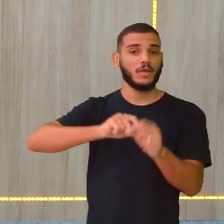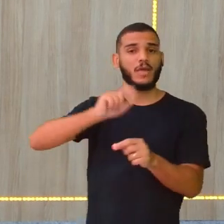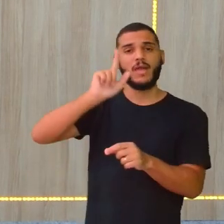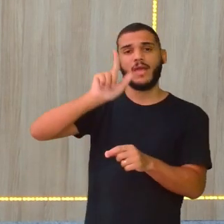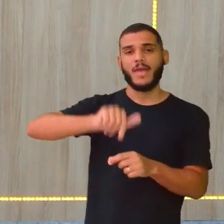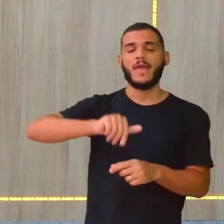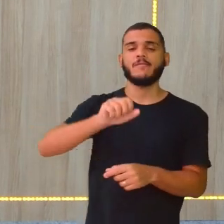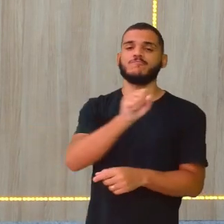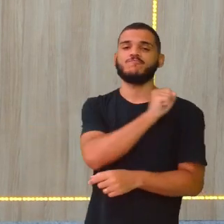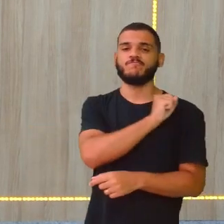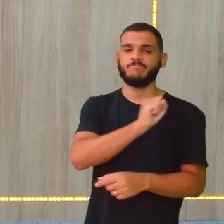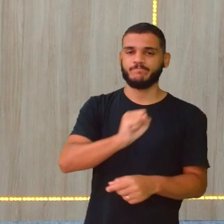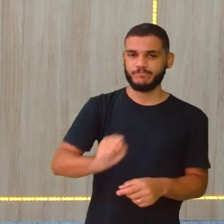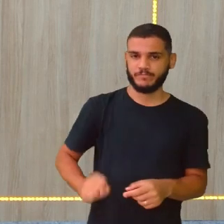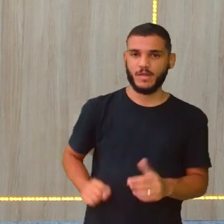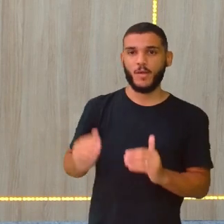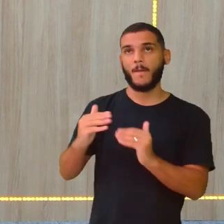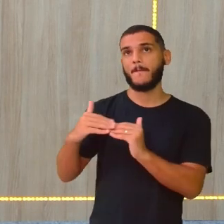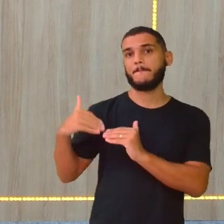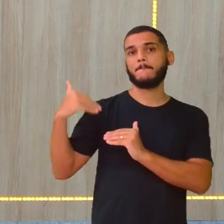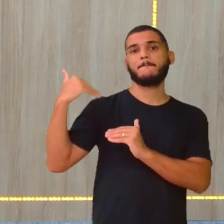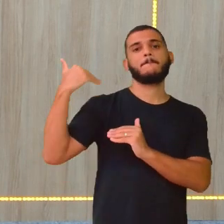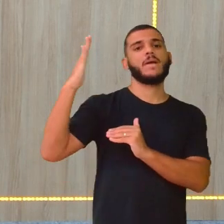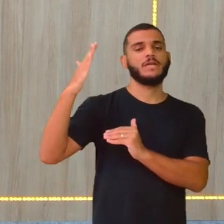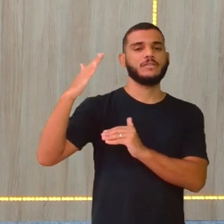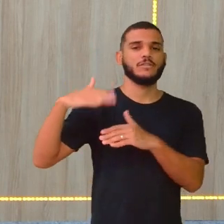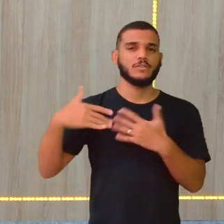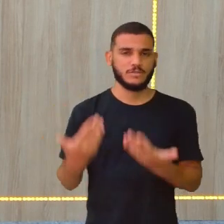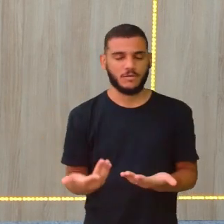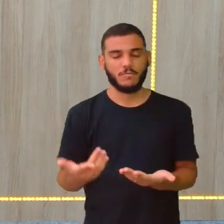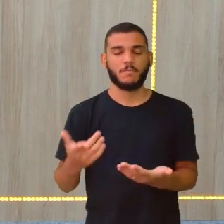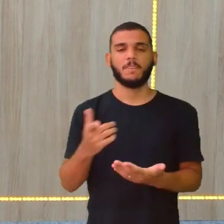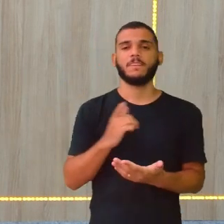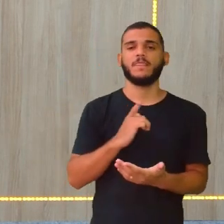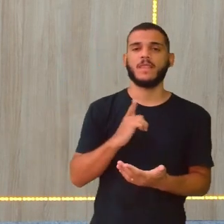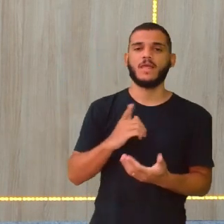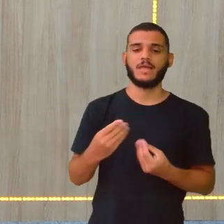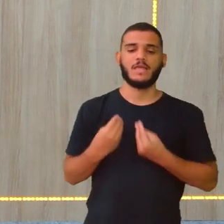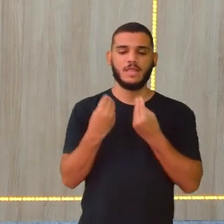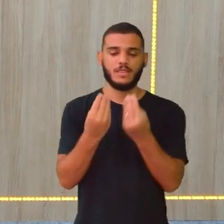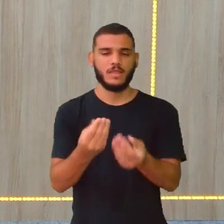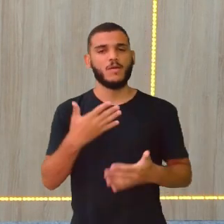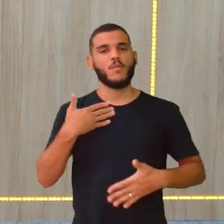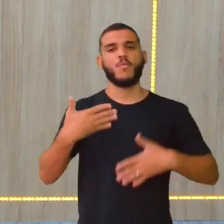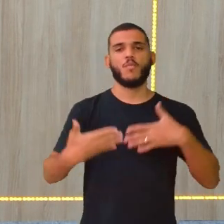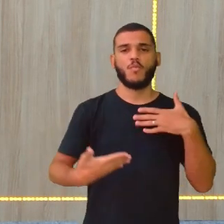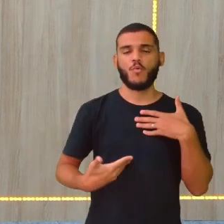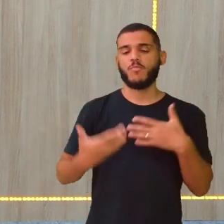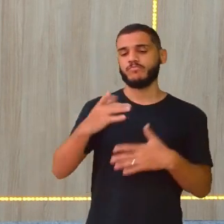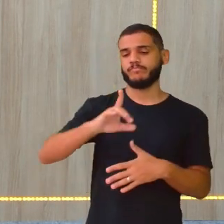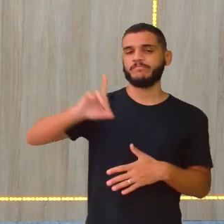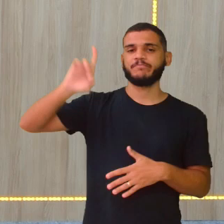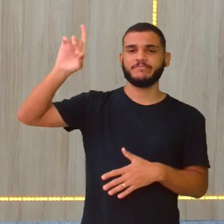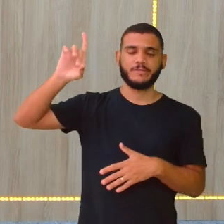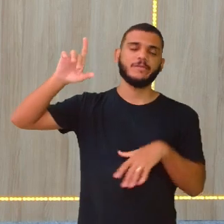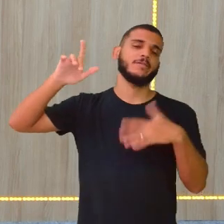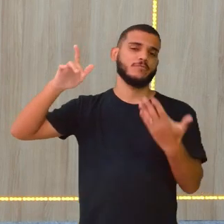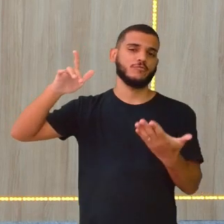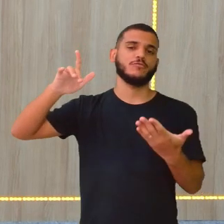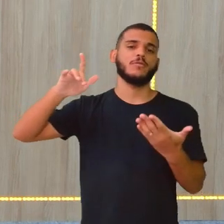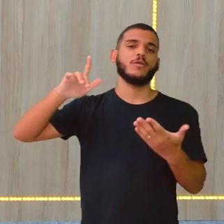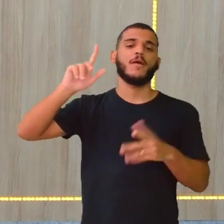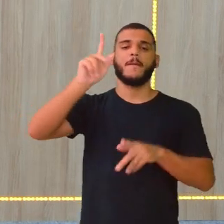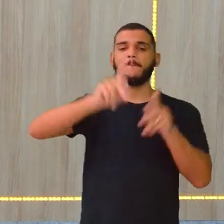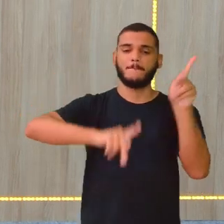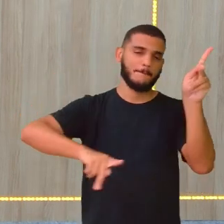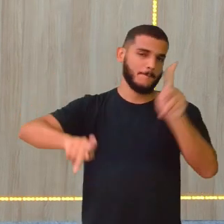o sumo sacerdote, aquele que faz a expiação diante de Deus pelo povo, não é?